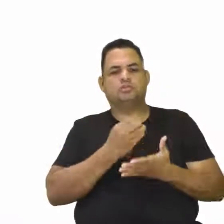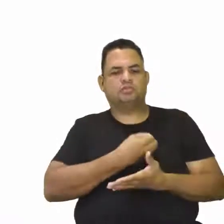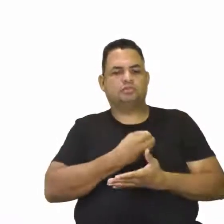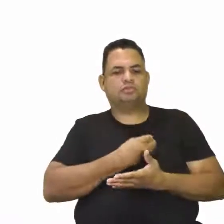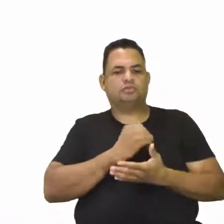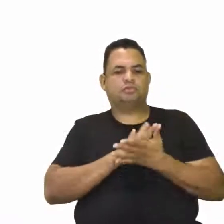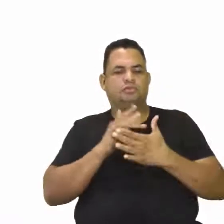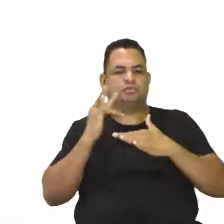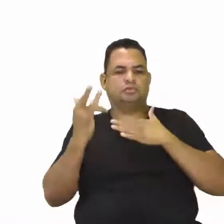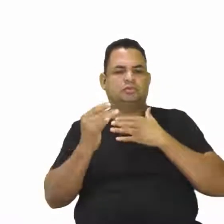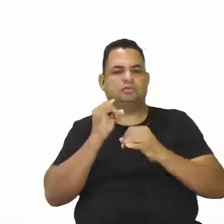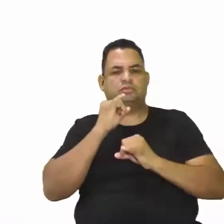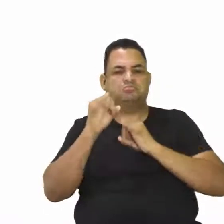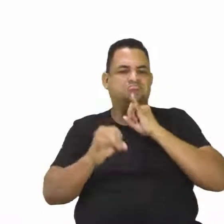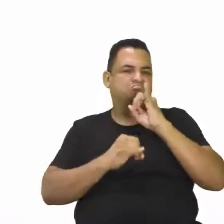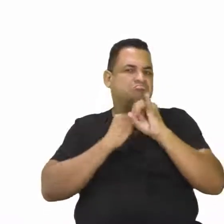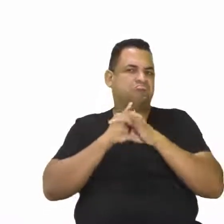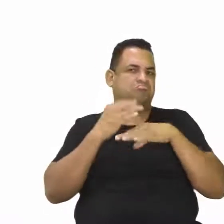Adeptas às redes sociais.